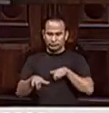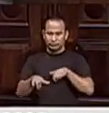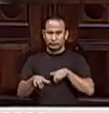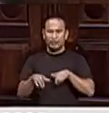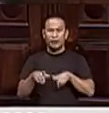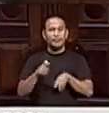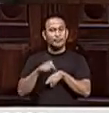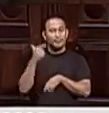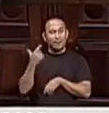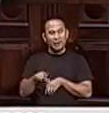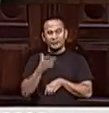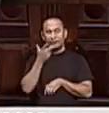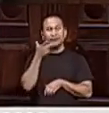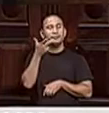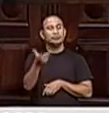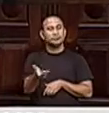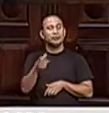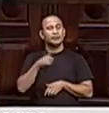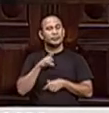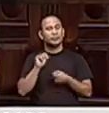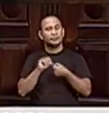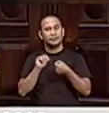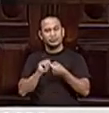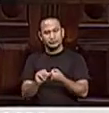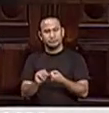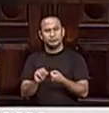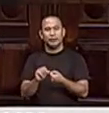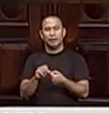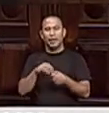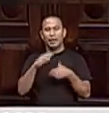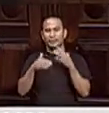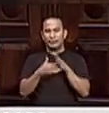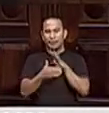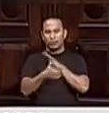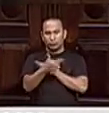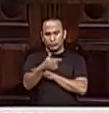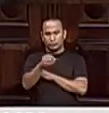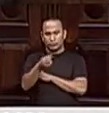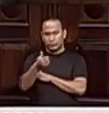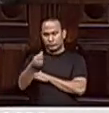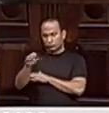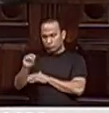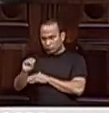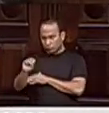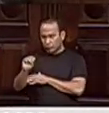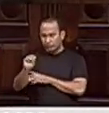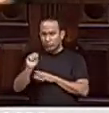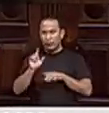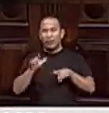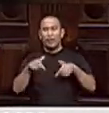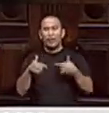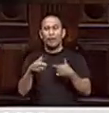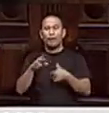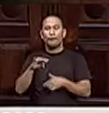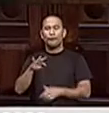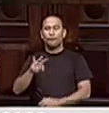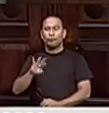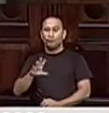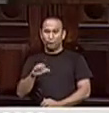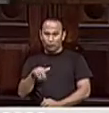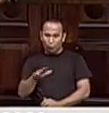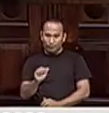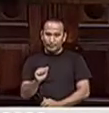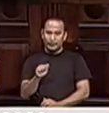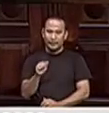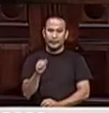e mais ainda dizendo, temos que fazê-lo até 2018. Querem fazer a reforma da Previdência. Até o Banco